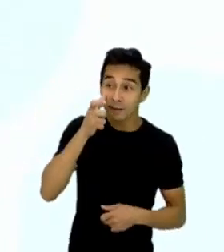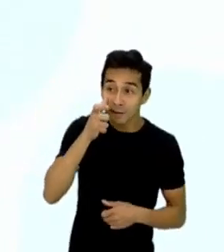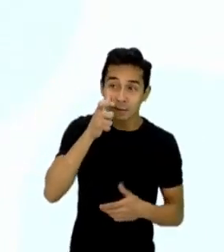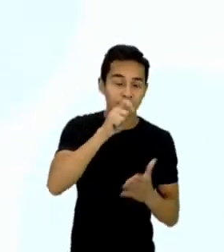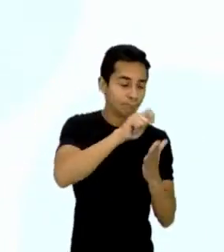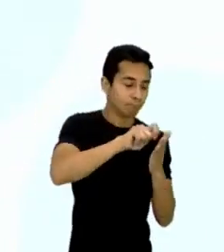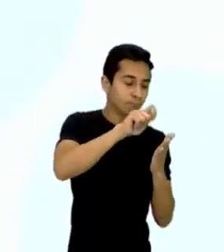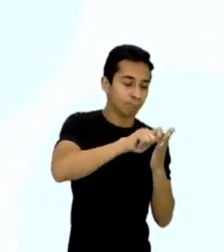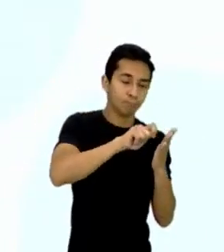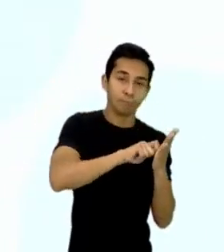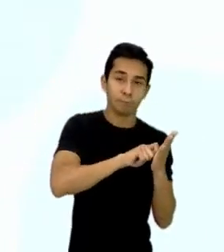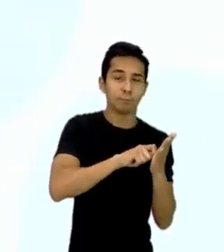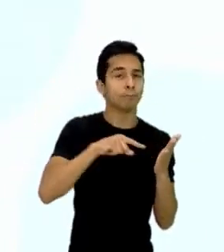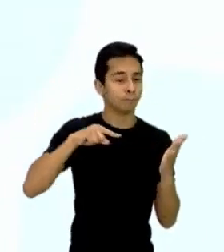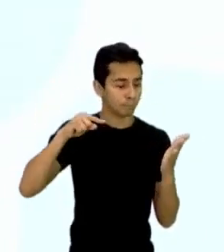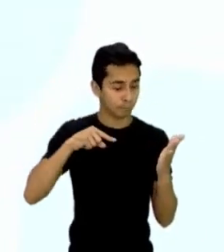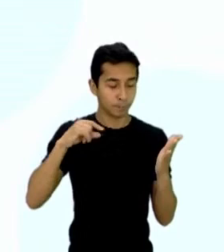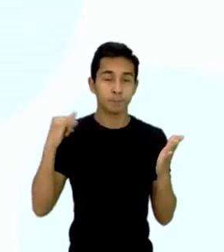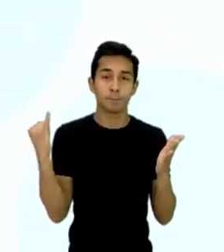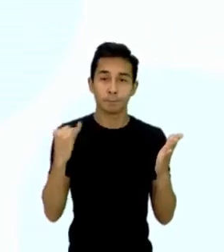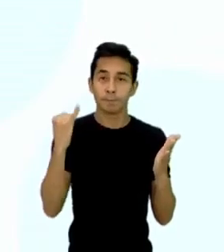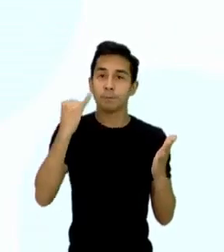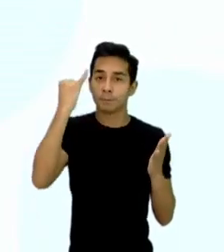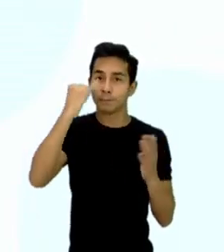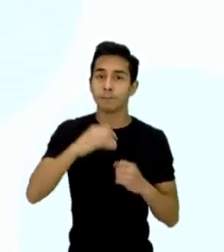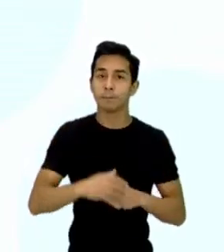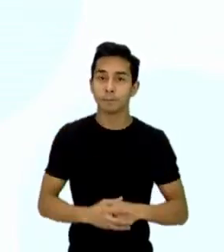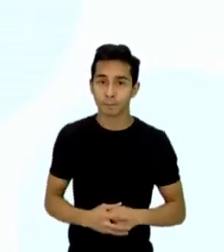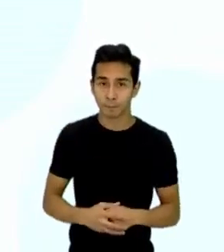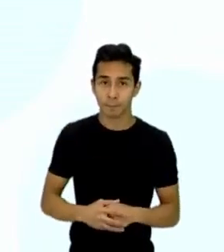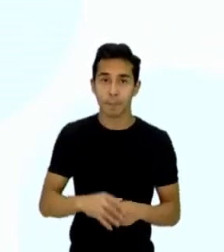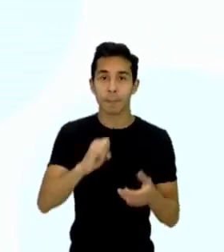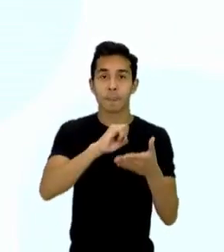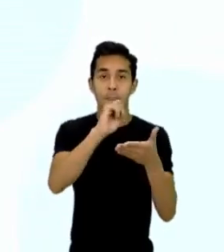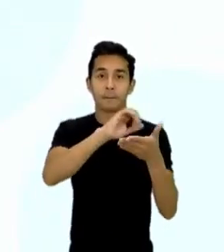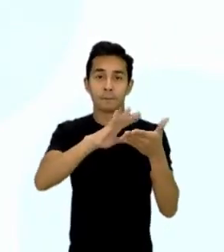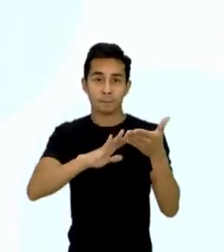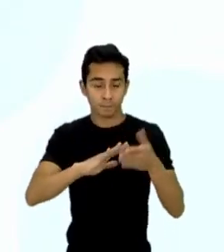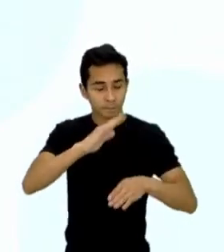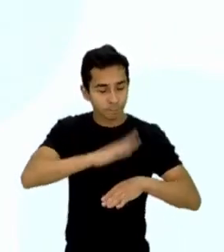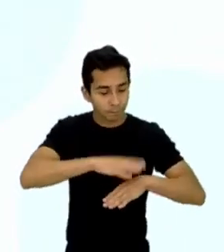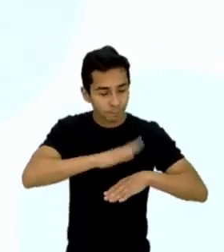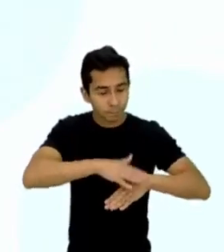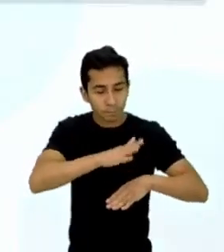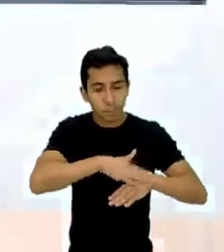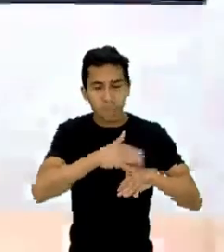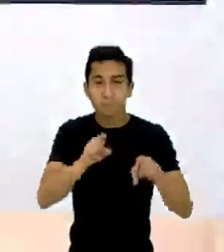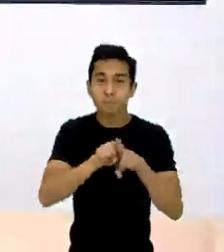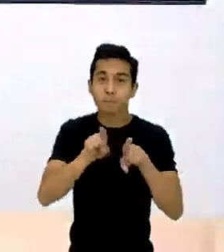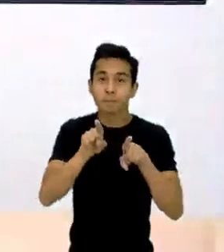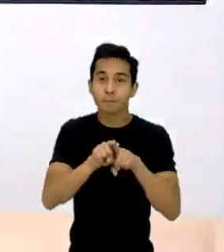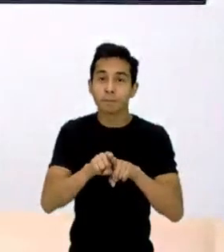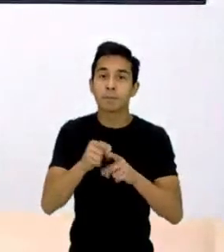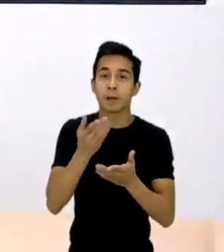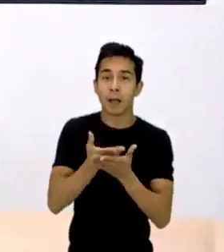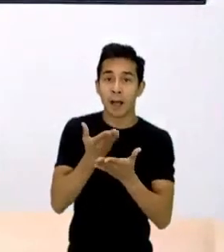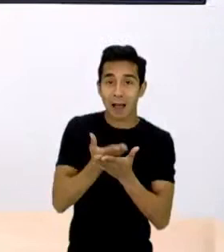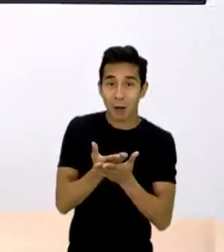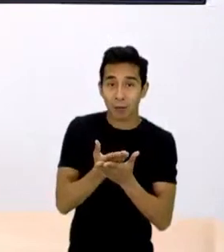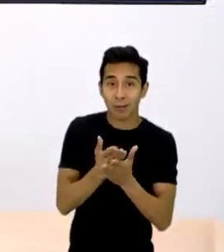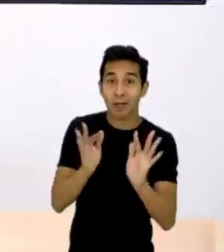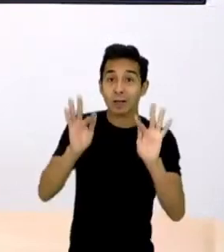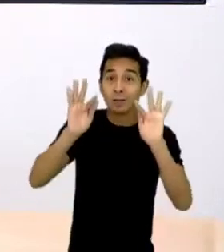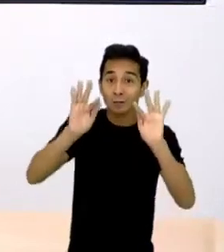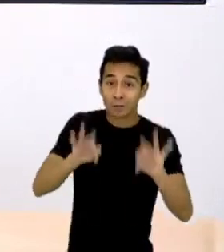galerinha, tá? Isso é super importante. Acessar e realizar as tarefas e fazer a avaliação da nossa aula no QR Code no final,